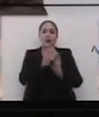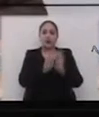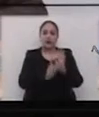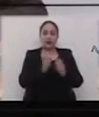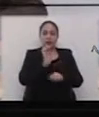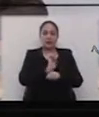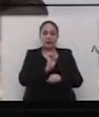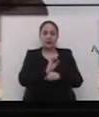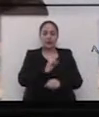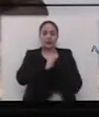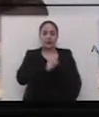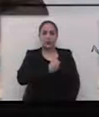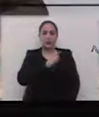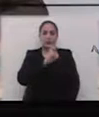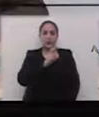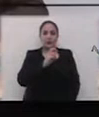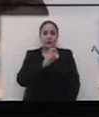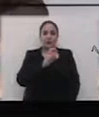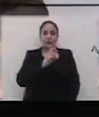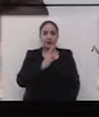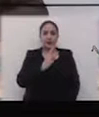O decreto estadual número